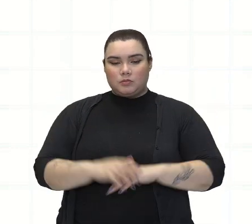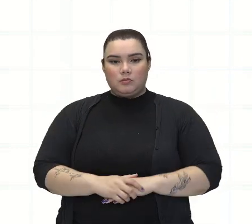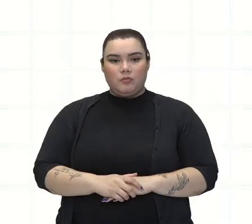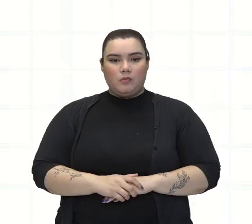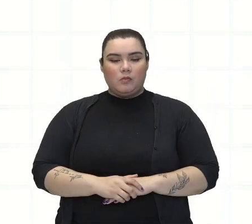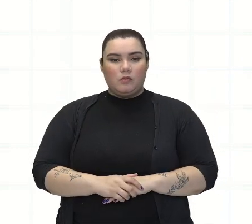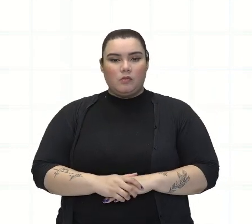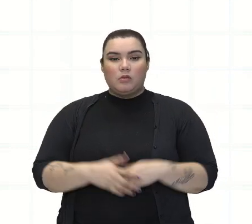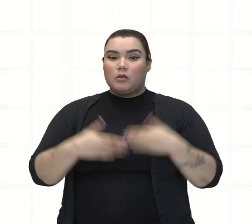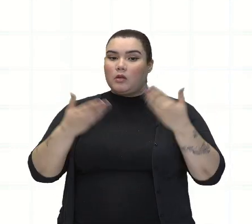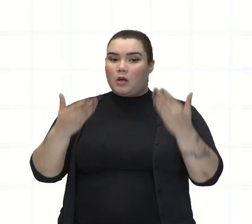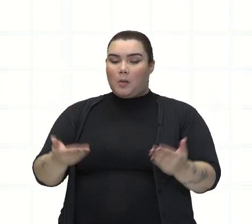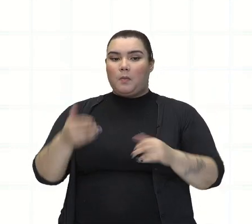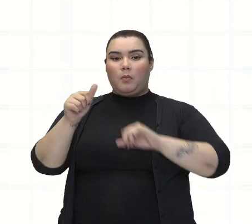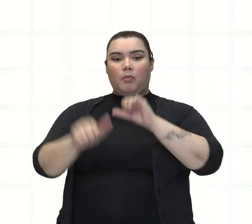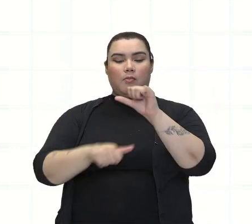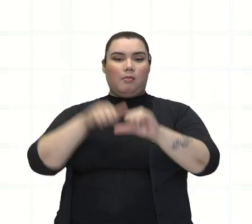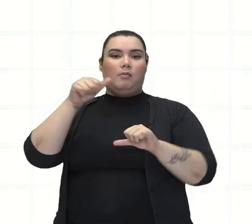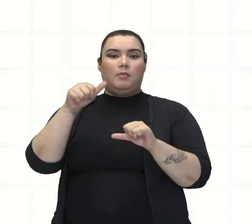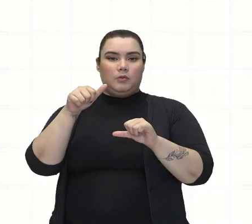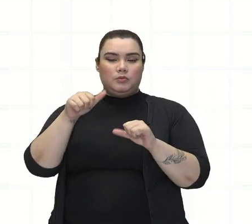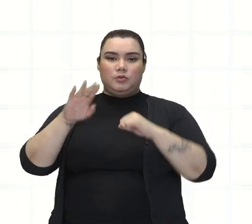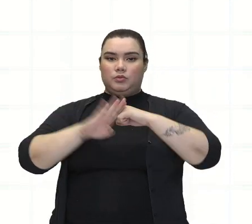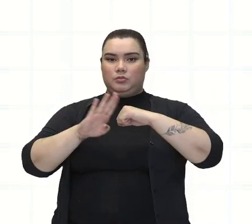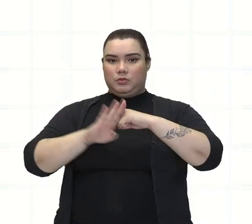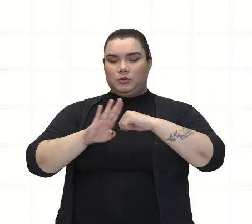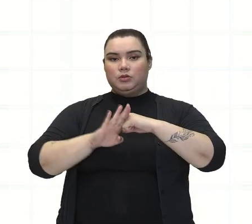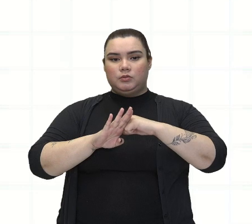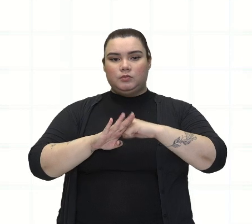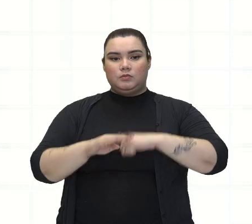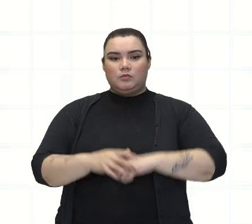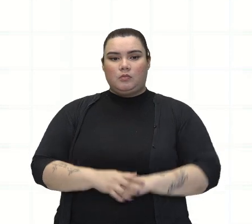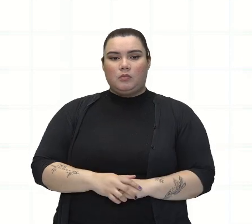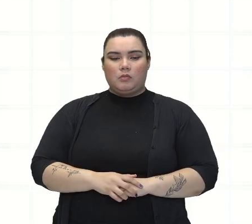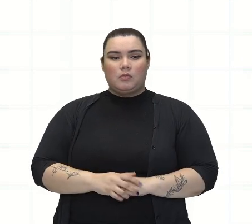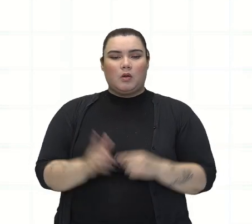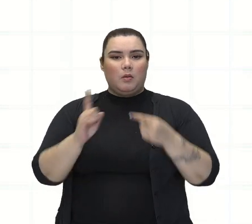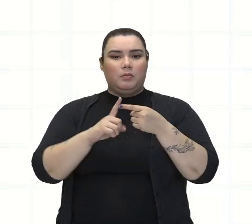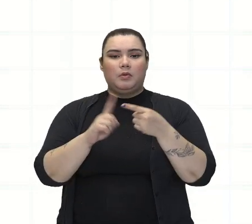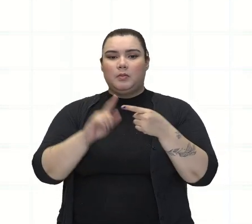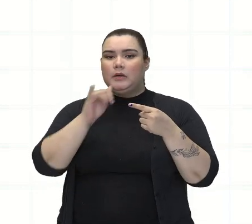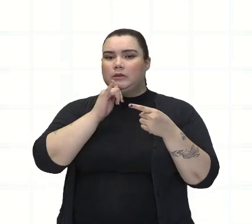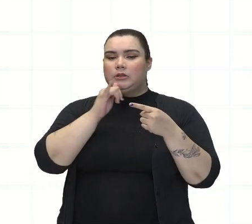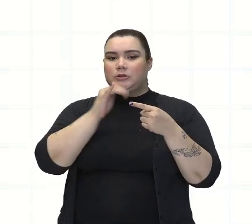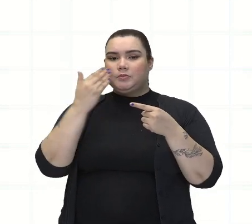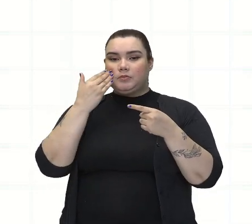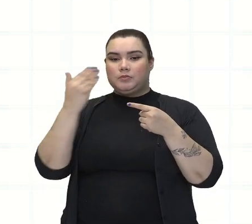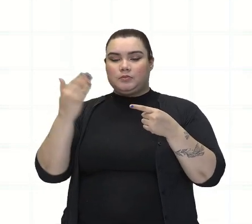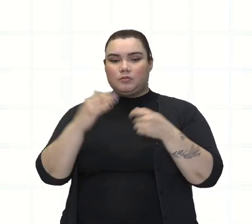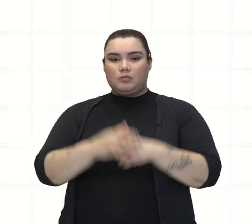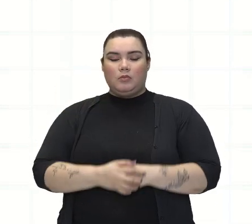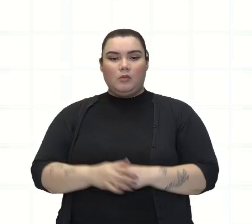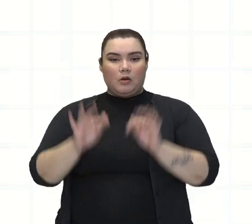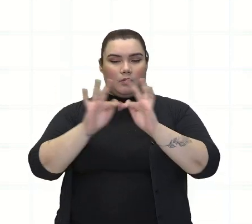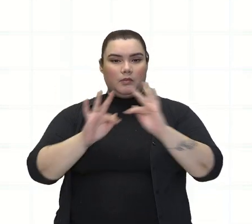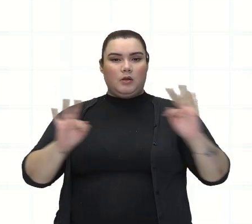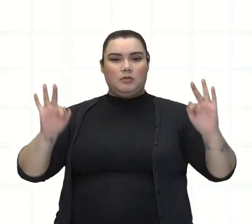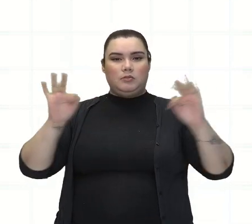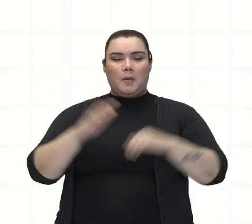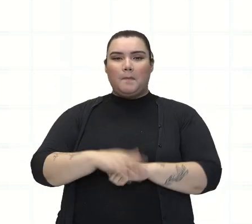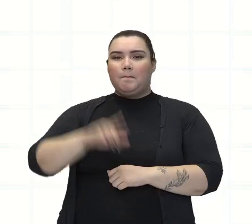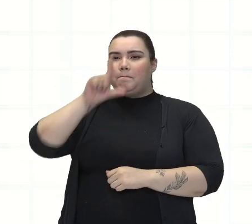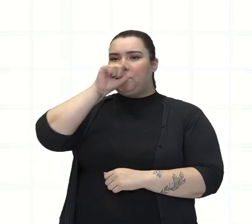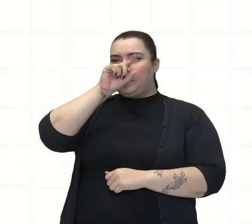e ela passa a ser um substantivo. Olha o primeiro exemplo. O cantar dos pássaros